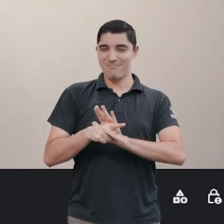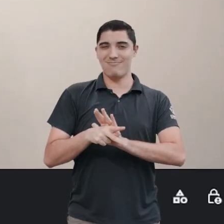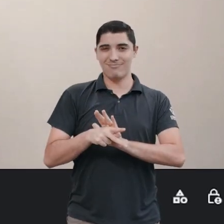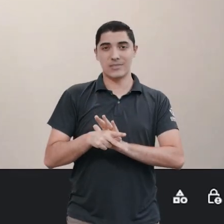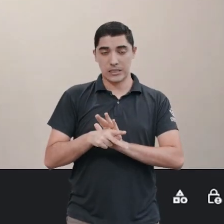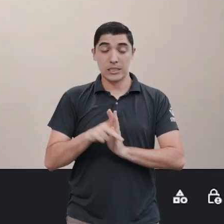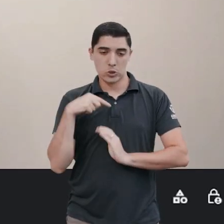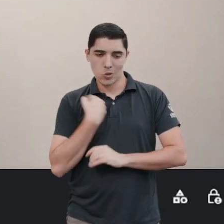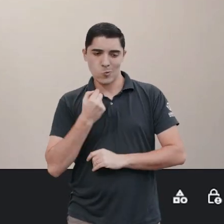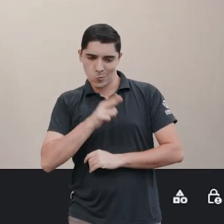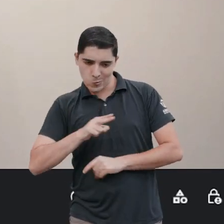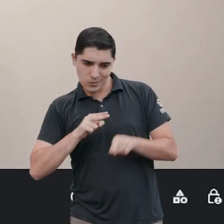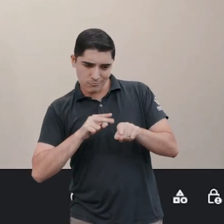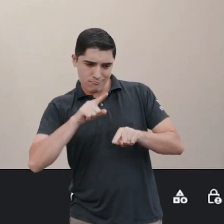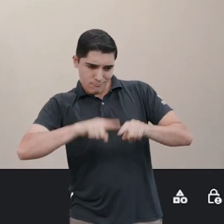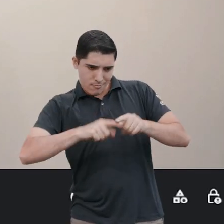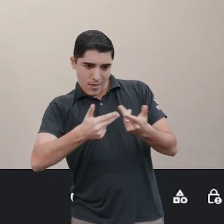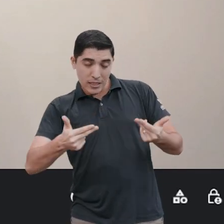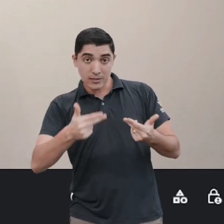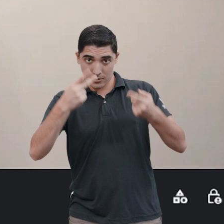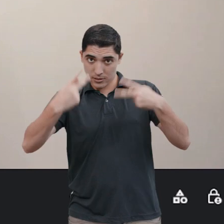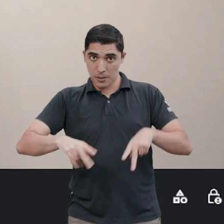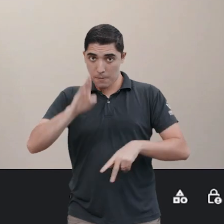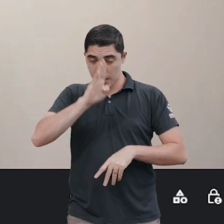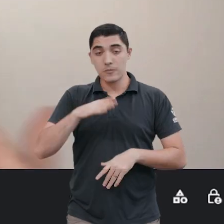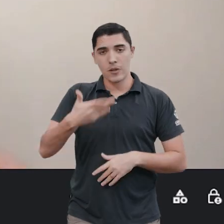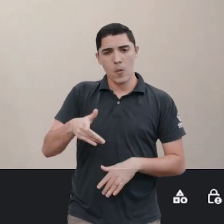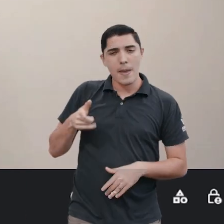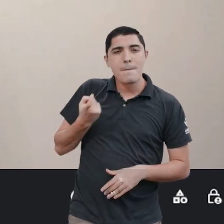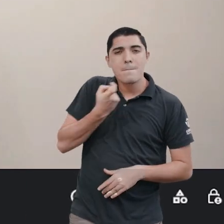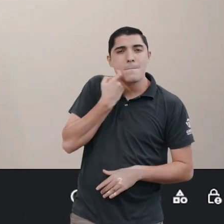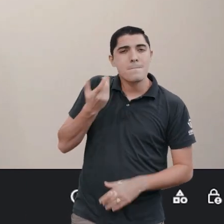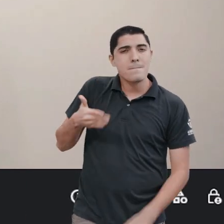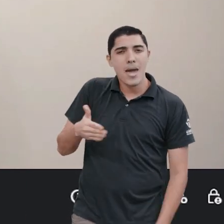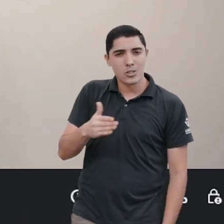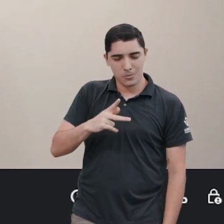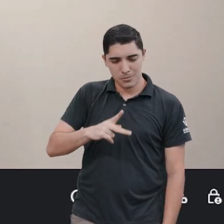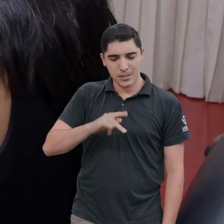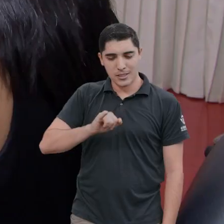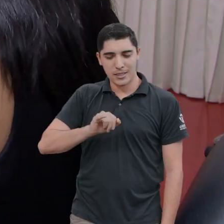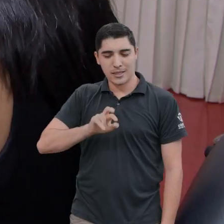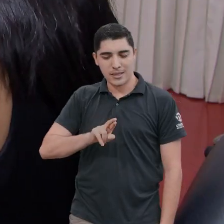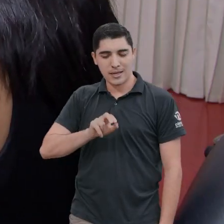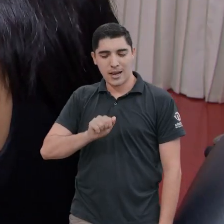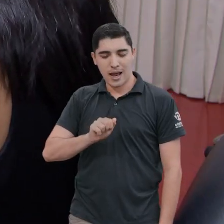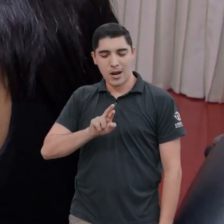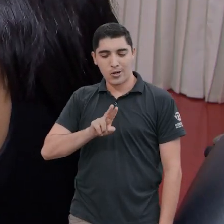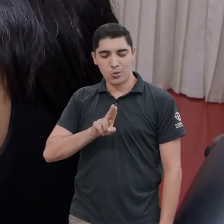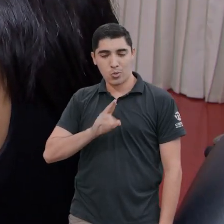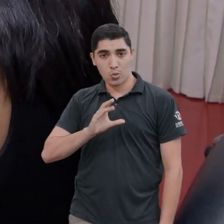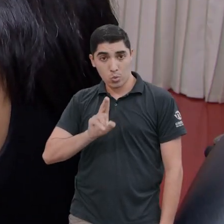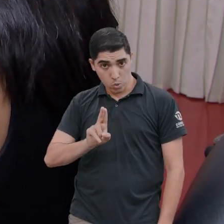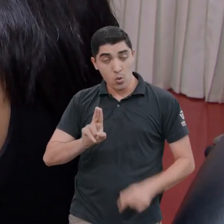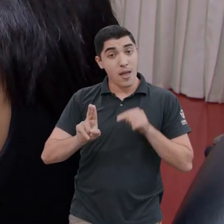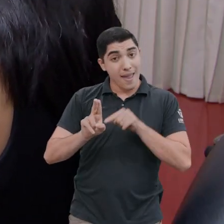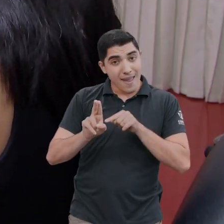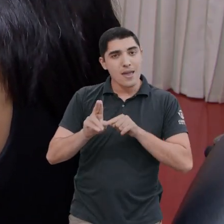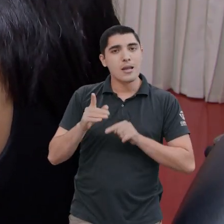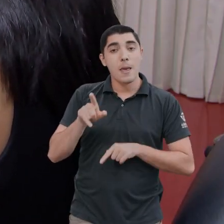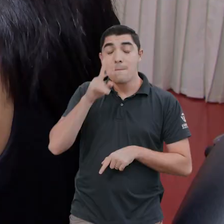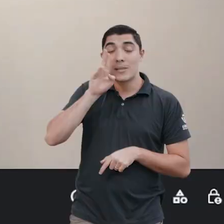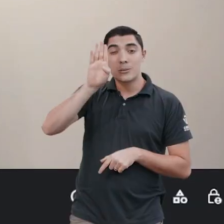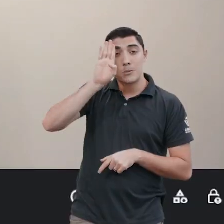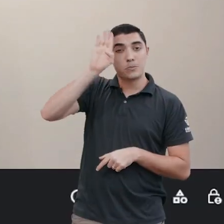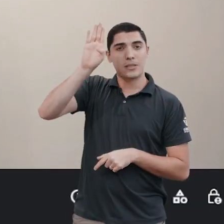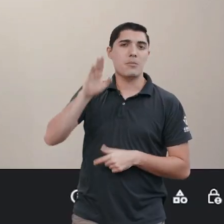materiais tipicamente brasileiros. E o pirarucu acabou se destacando como o nosso carro-chefe, o nosso